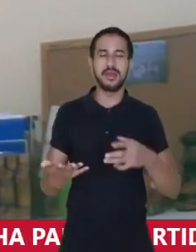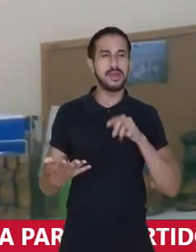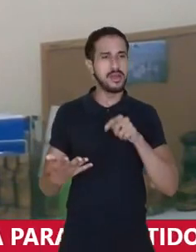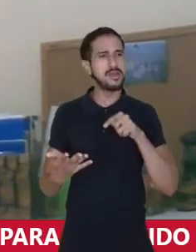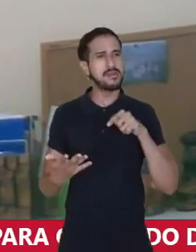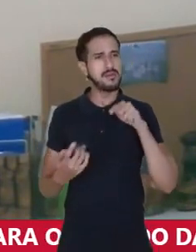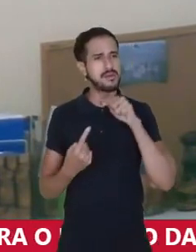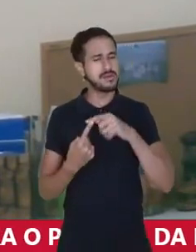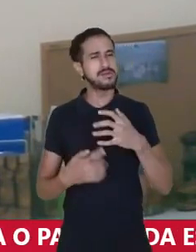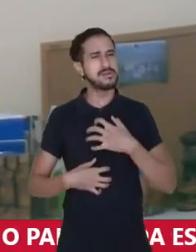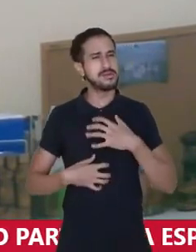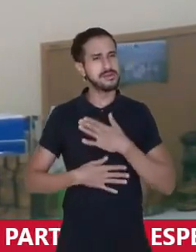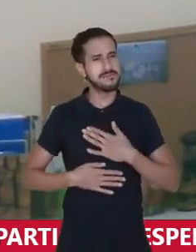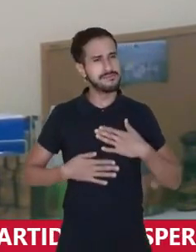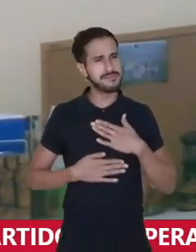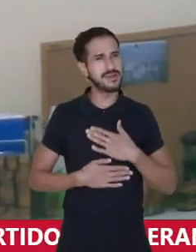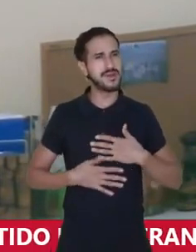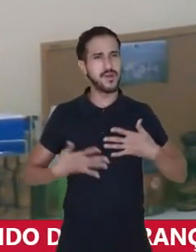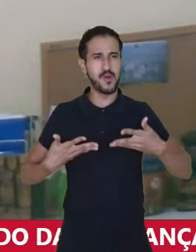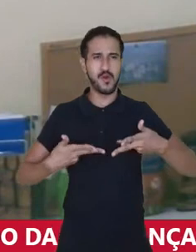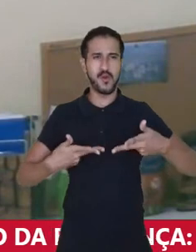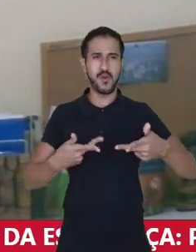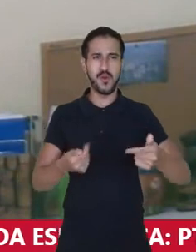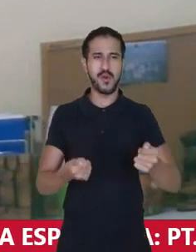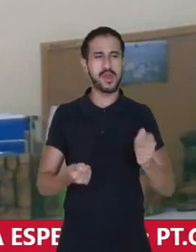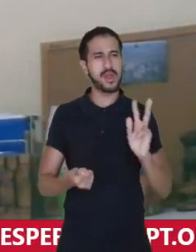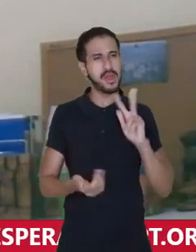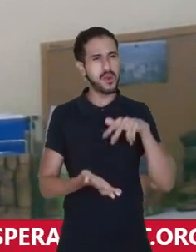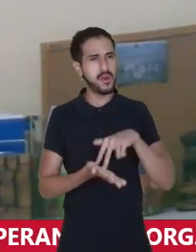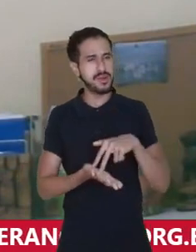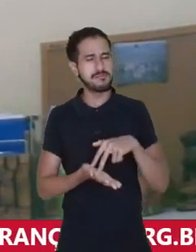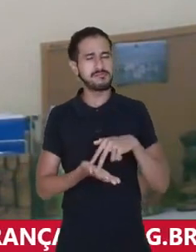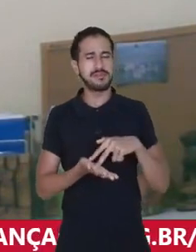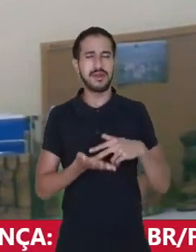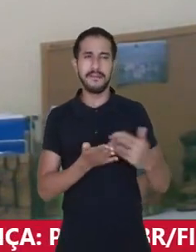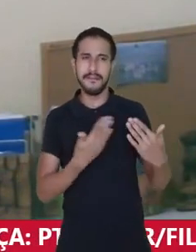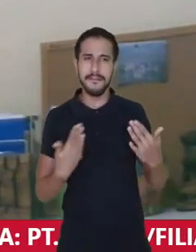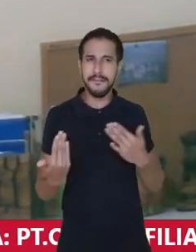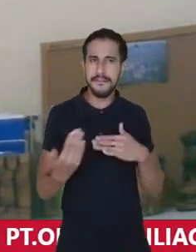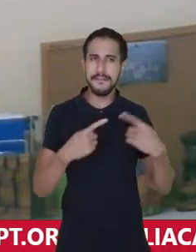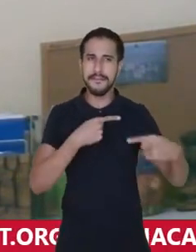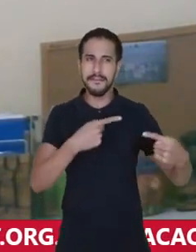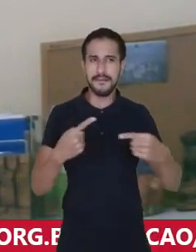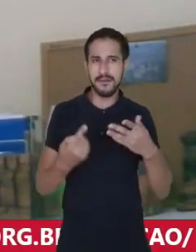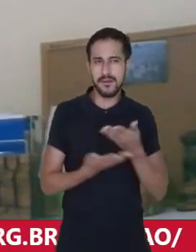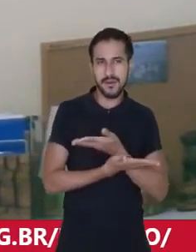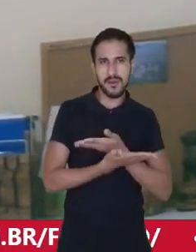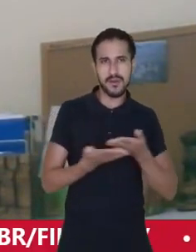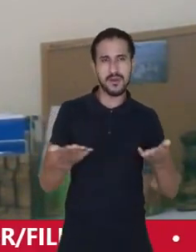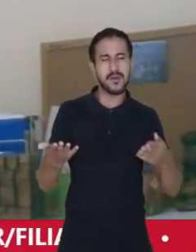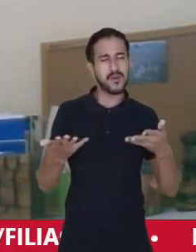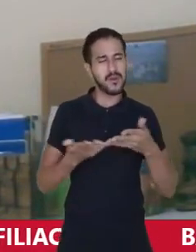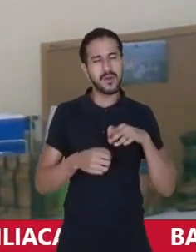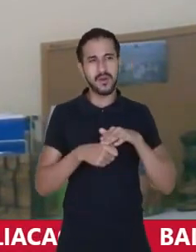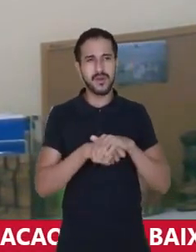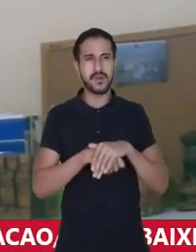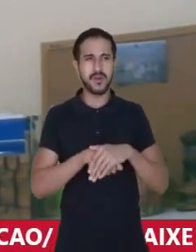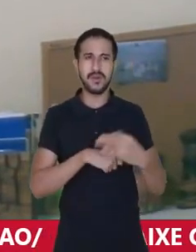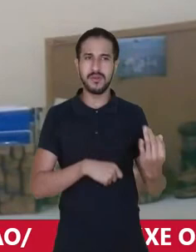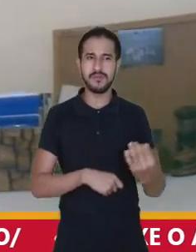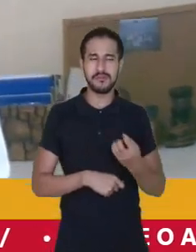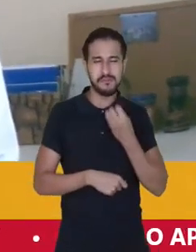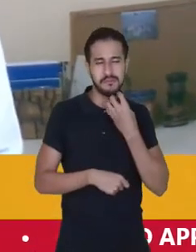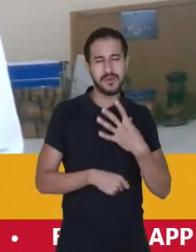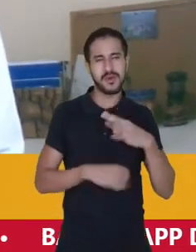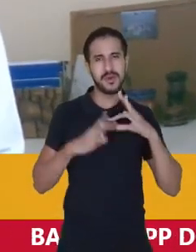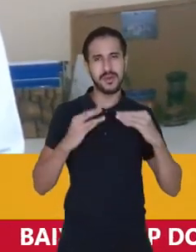me sinto muito honrado de ter sido convidado para estar aqui debatendo com vocês nessa noite tão agradável para